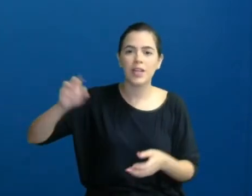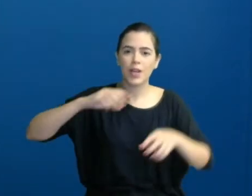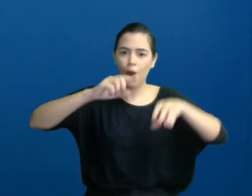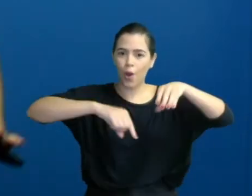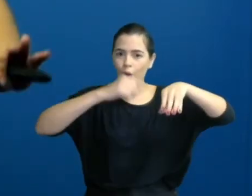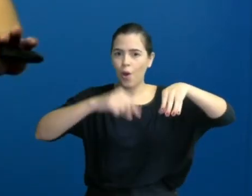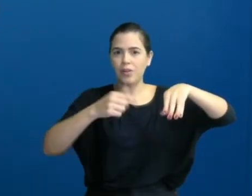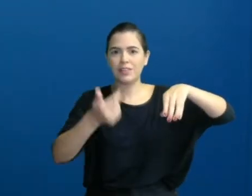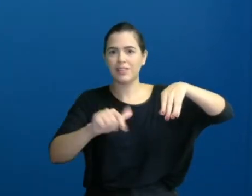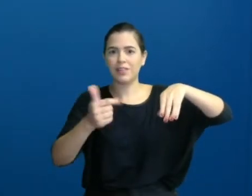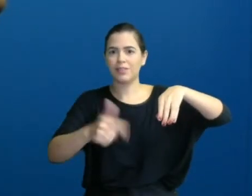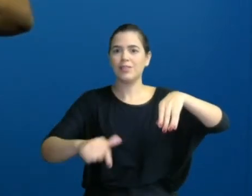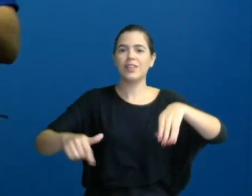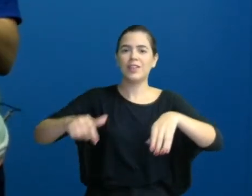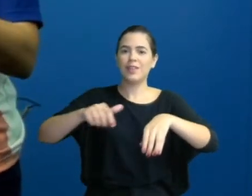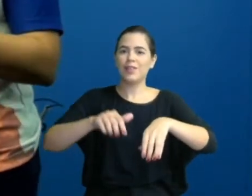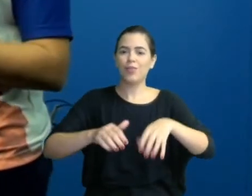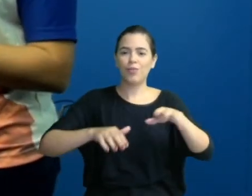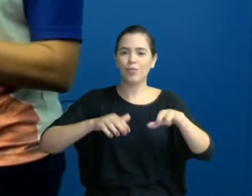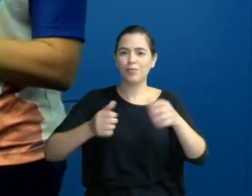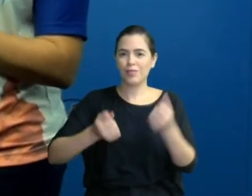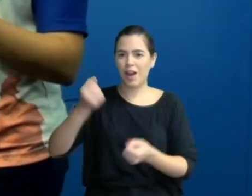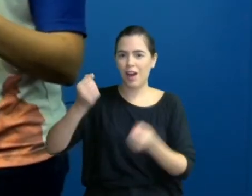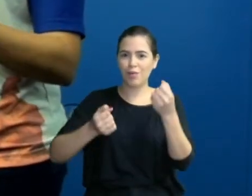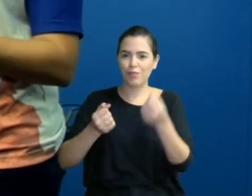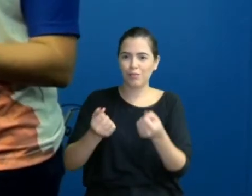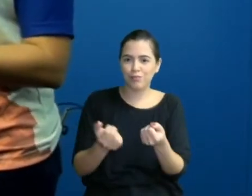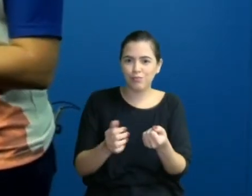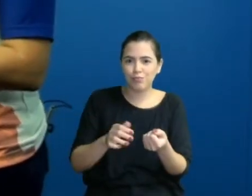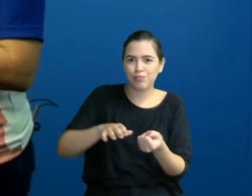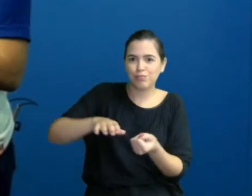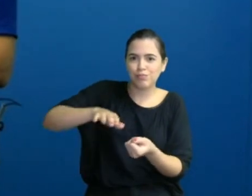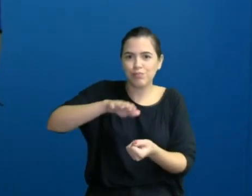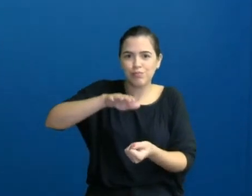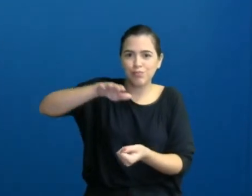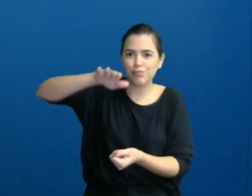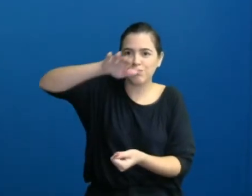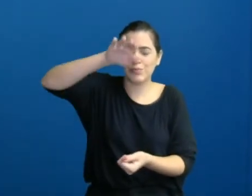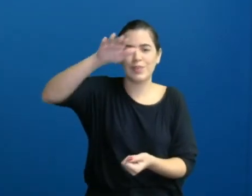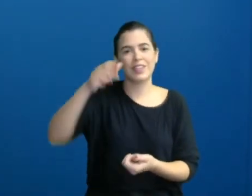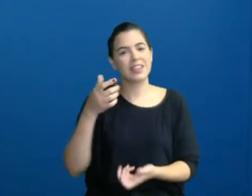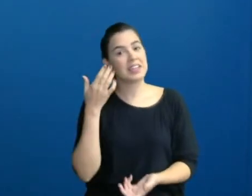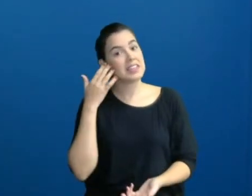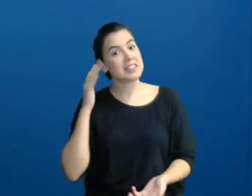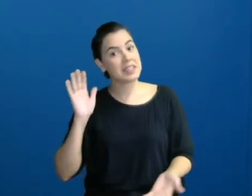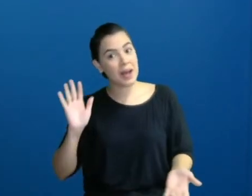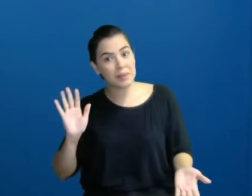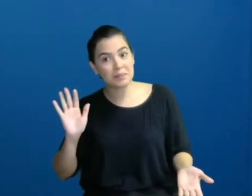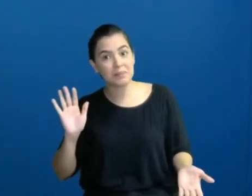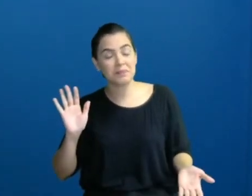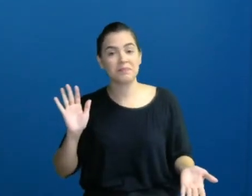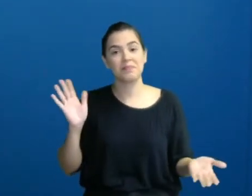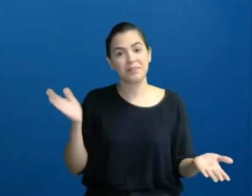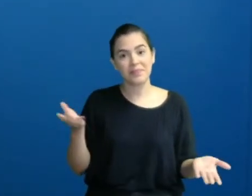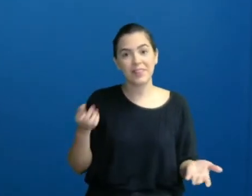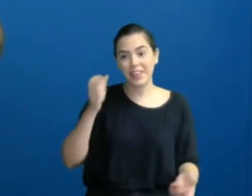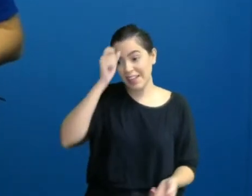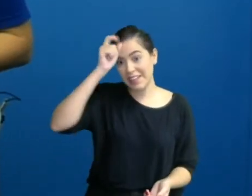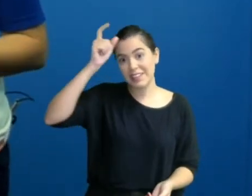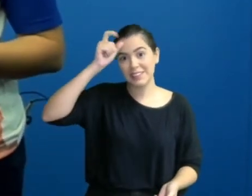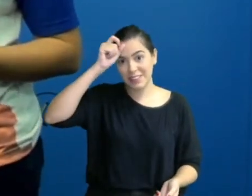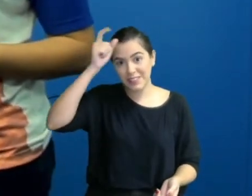rodas, usando motores voando, enfim. Quem sabe a gente não alcança também, né? Essa criatividade,